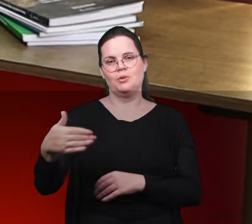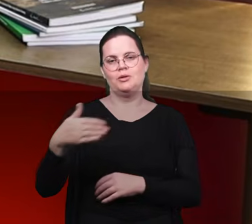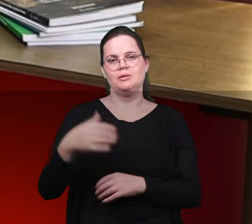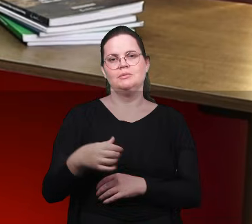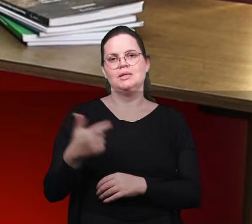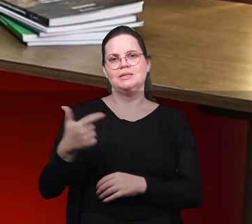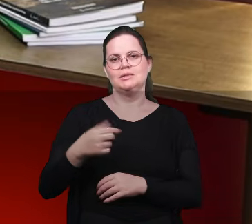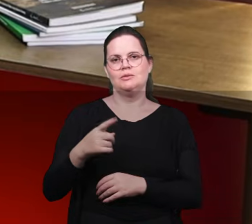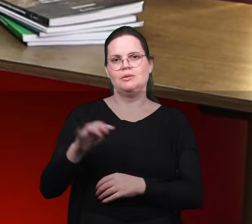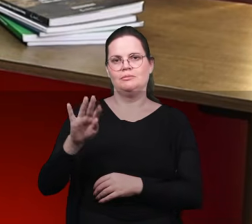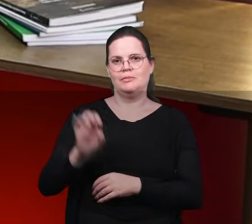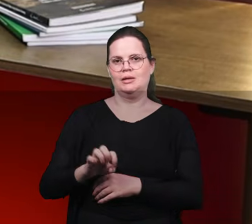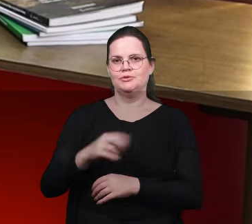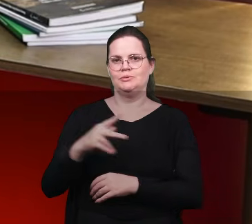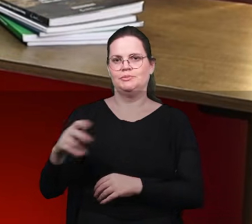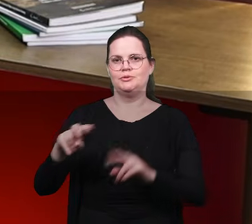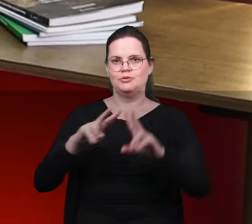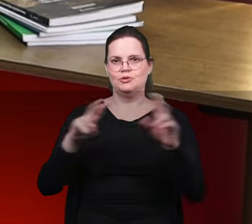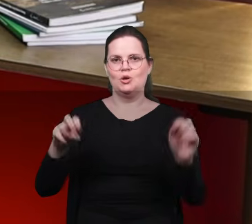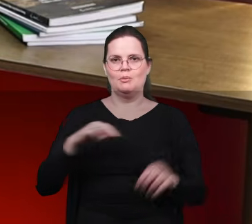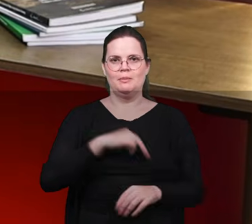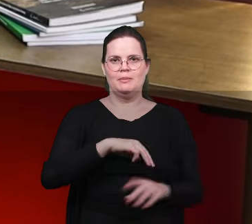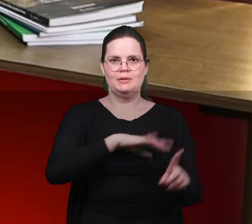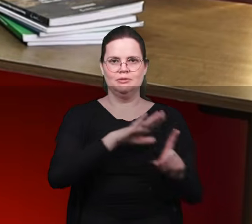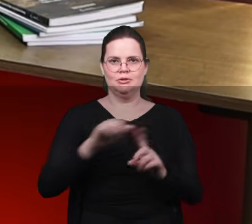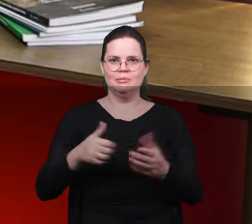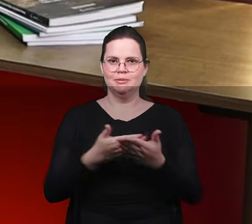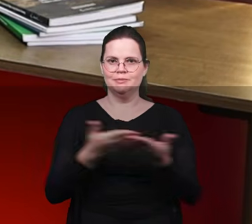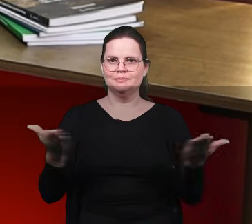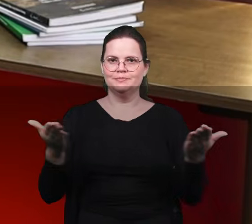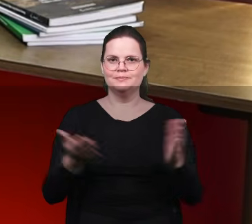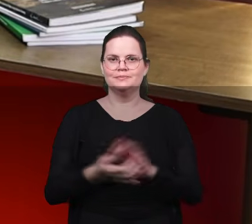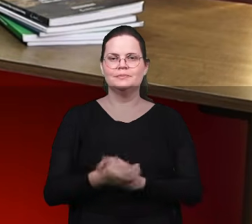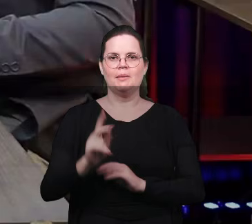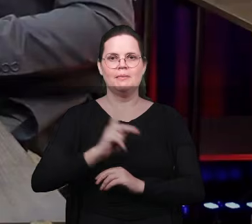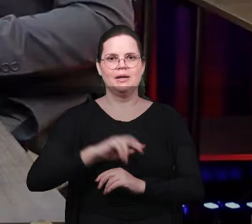segunda parte desse episódio, O Chamado de Mateus. A todos,